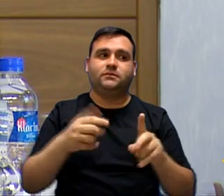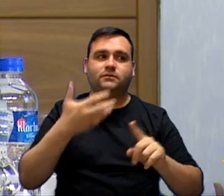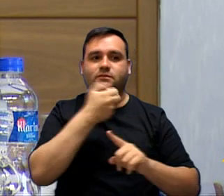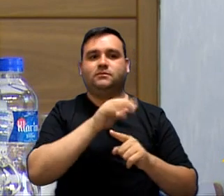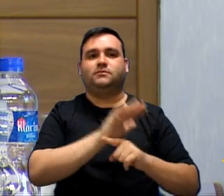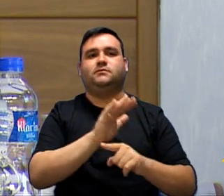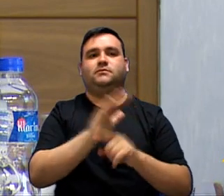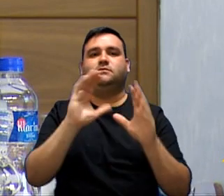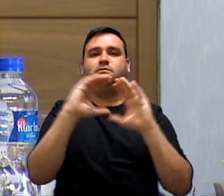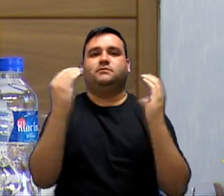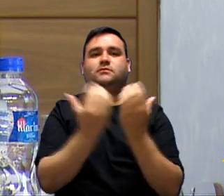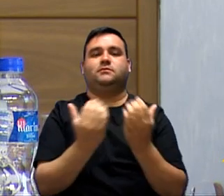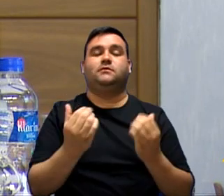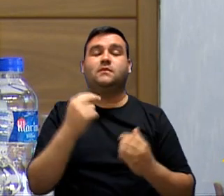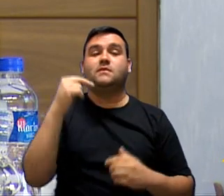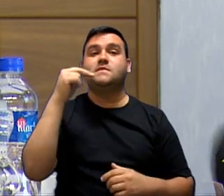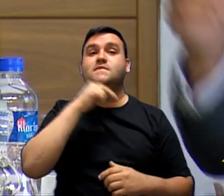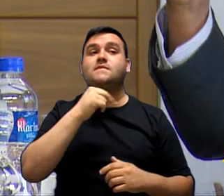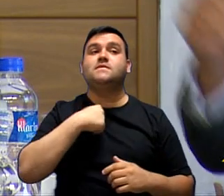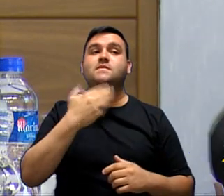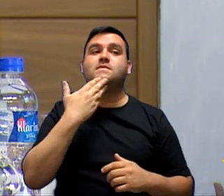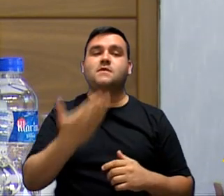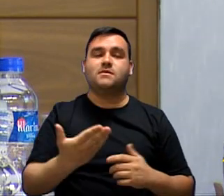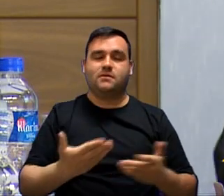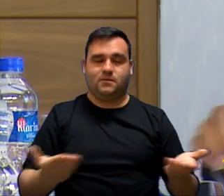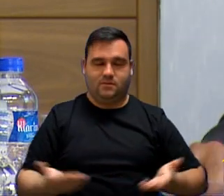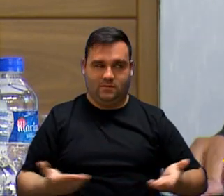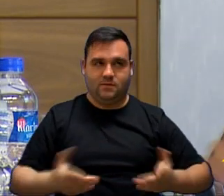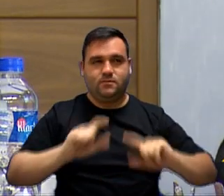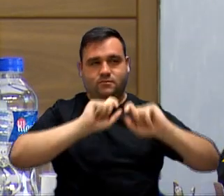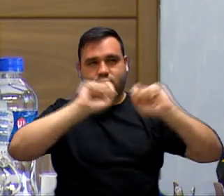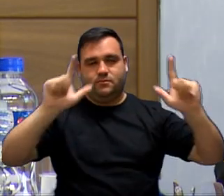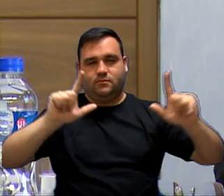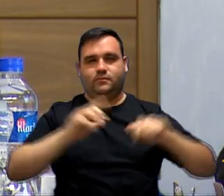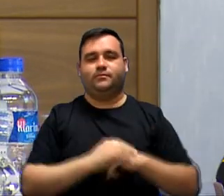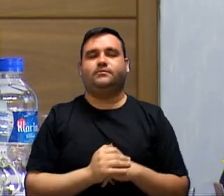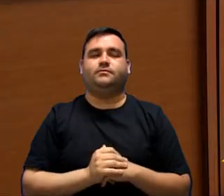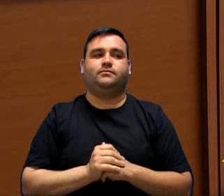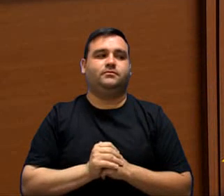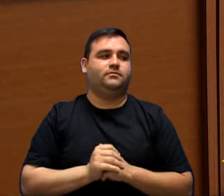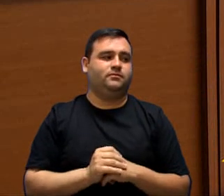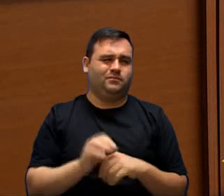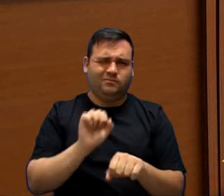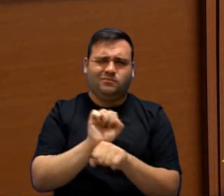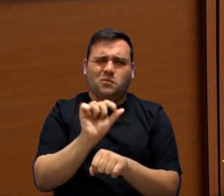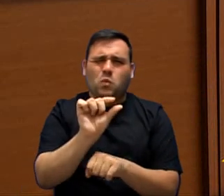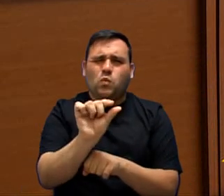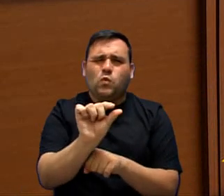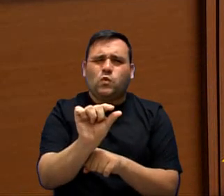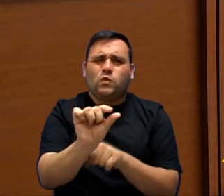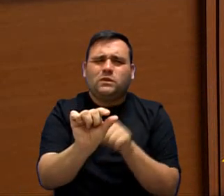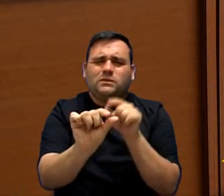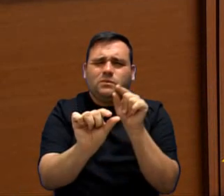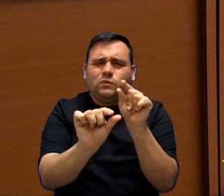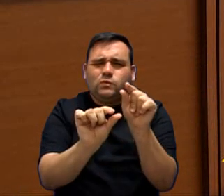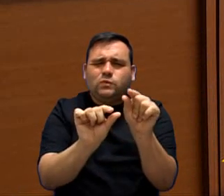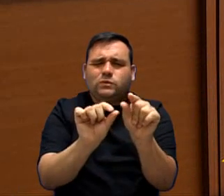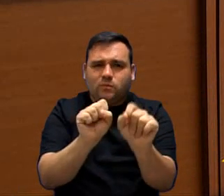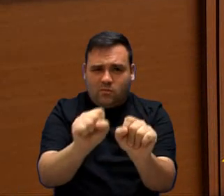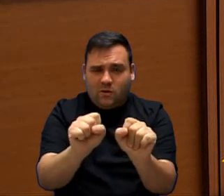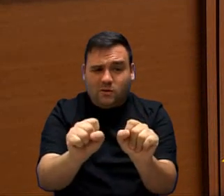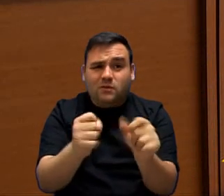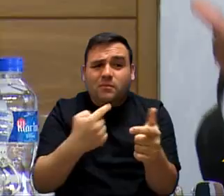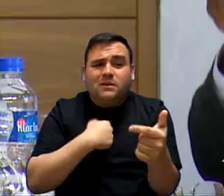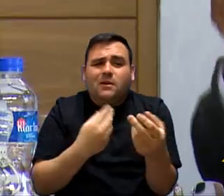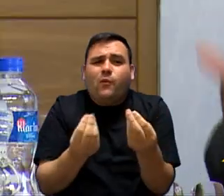casa. É, eu só quero que abra o painel. A senhora pode aguardar só um minuto, vereadora? Mas